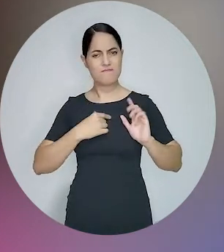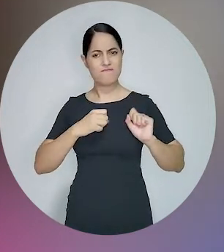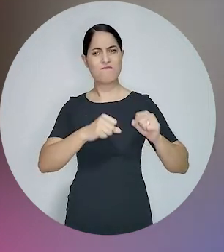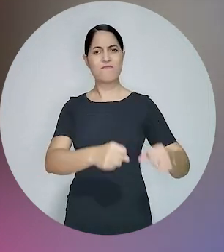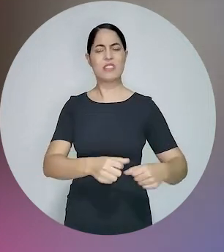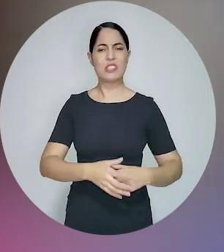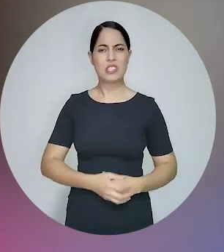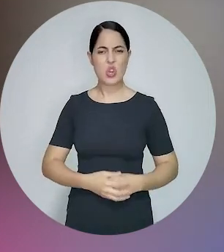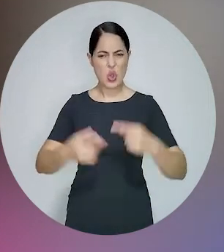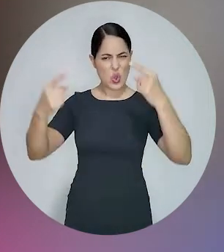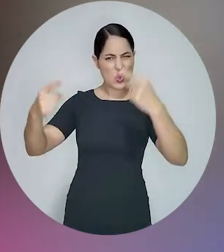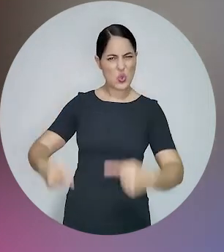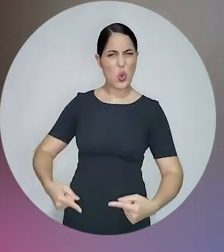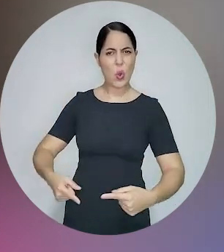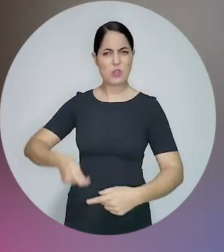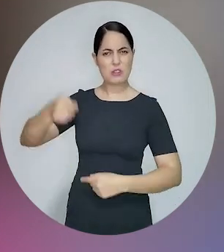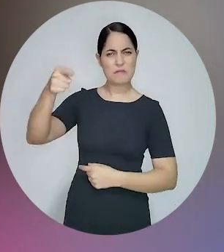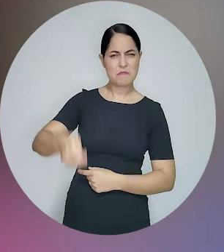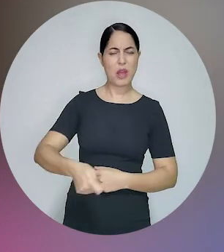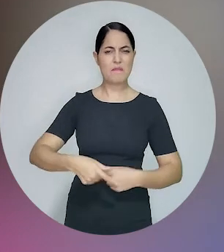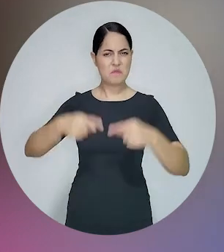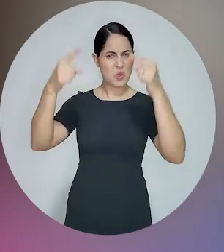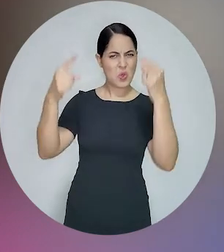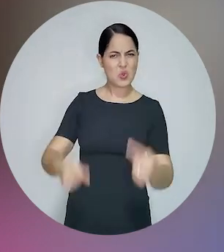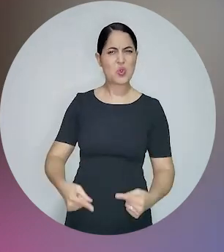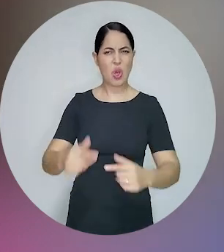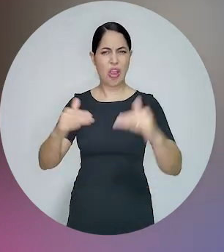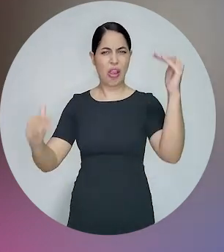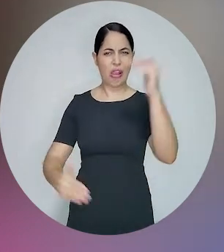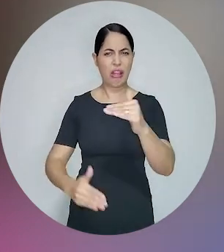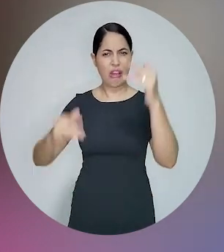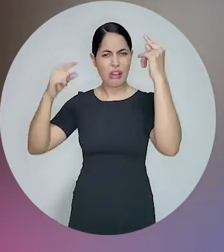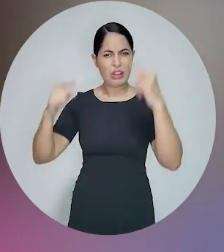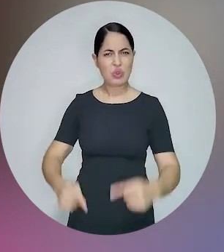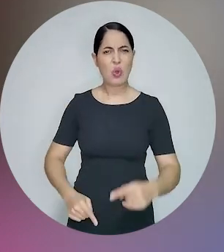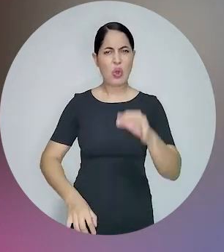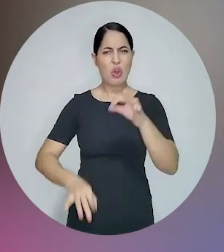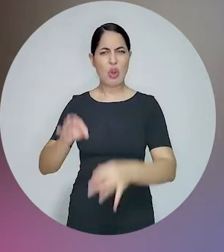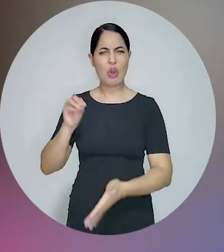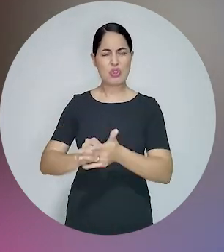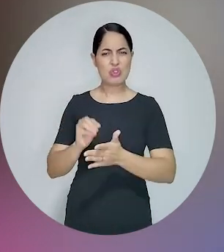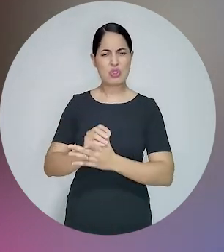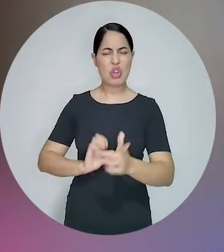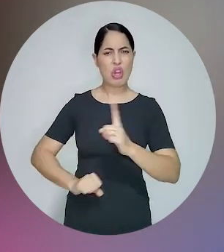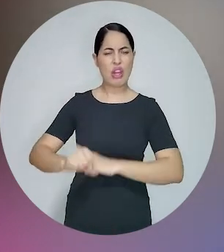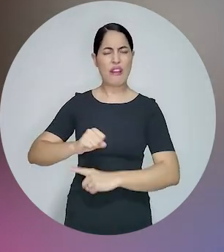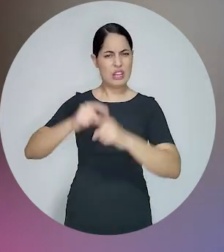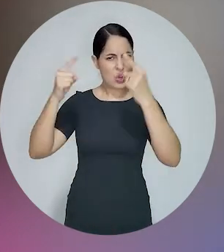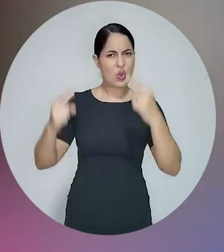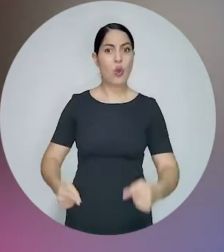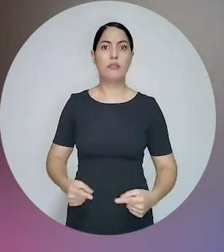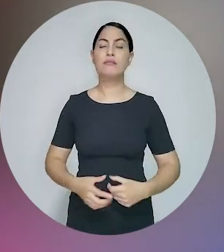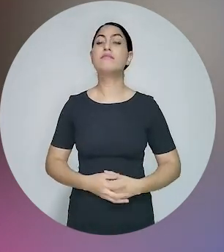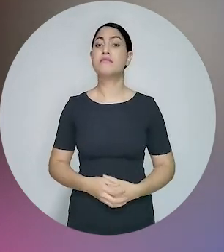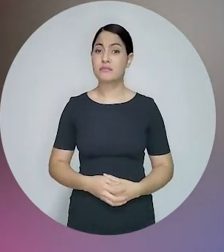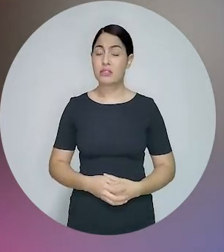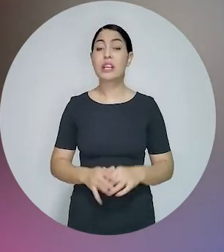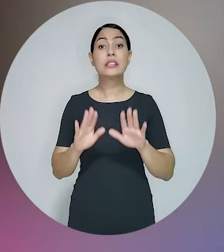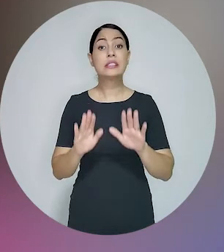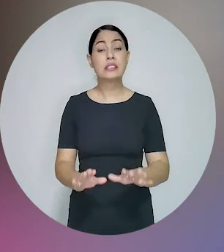trincheira contra as arbitrariedades, contra a desigualdade e a injustiça